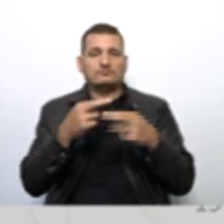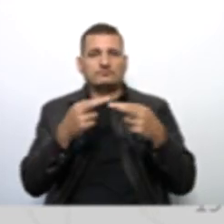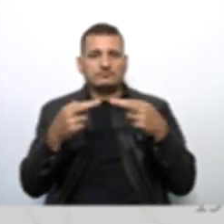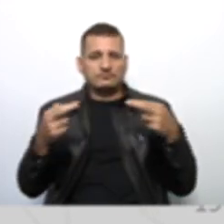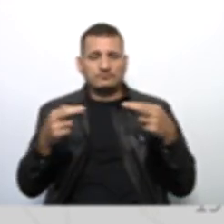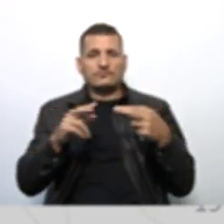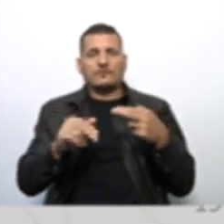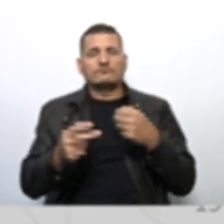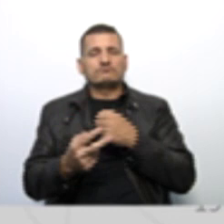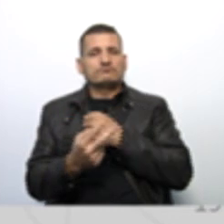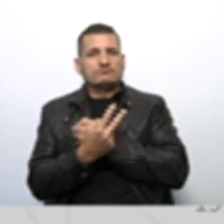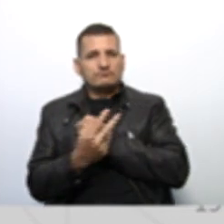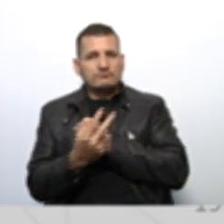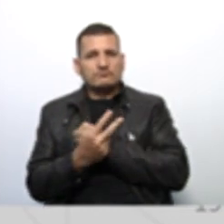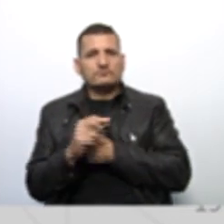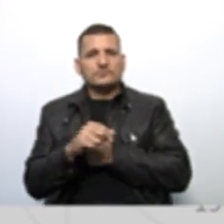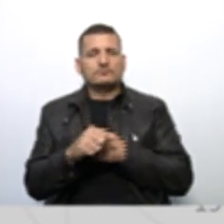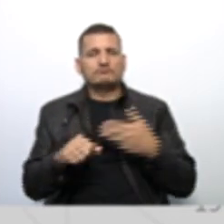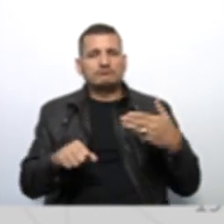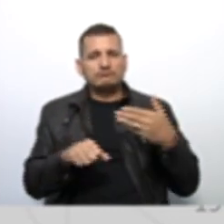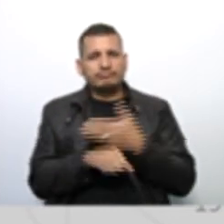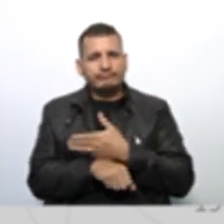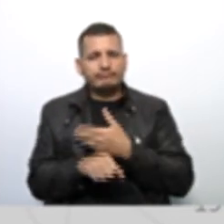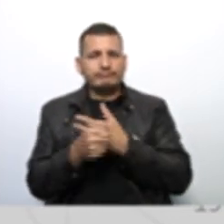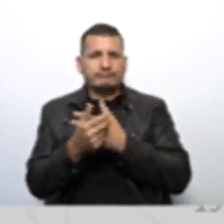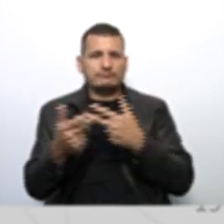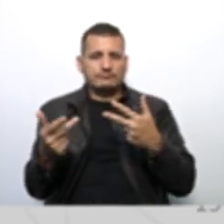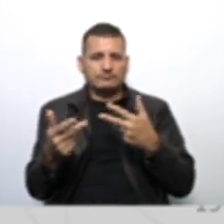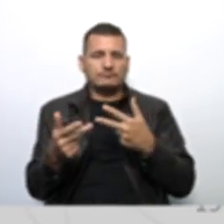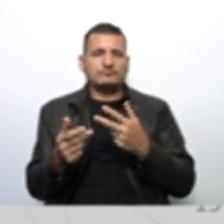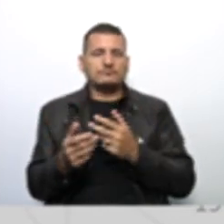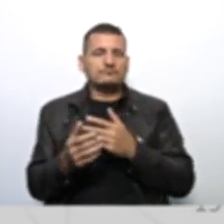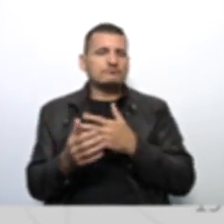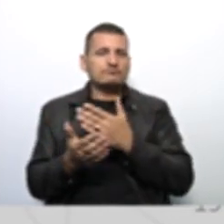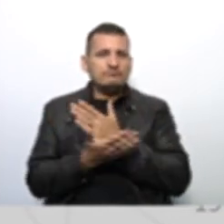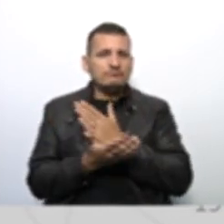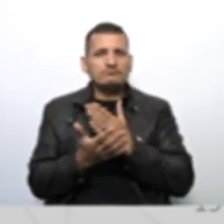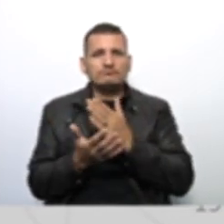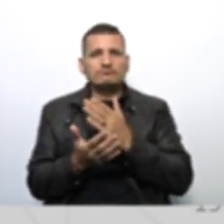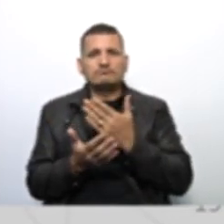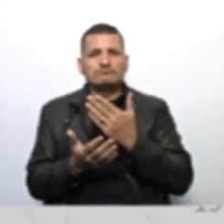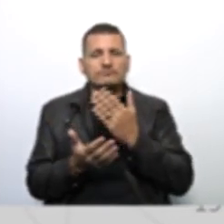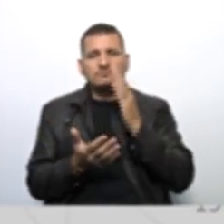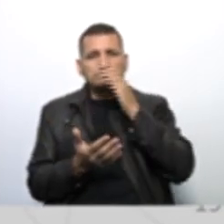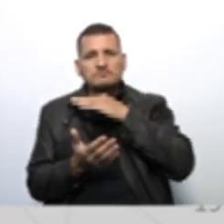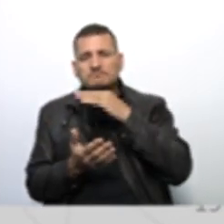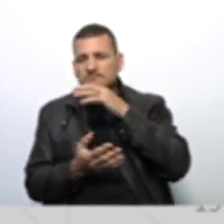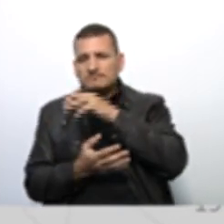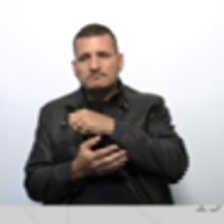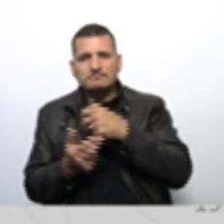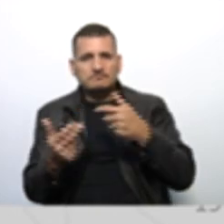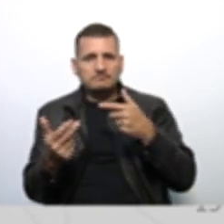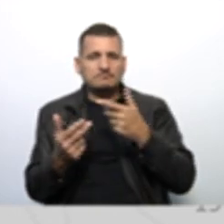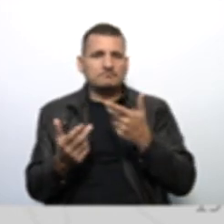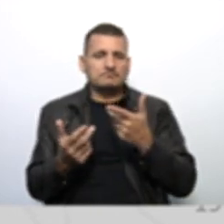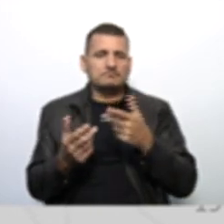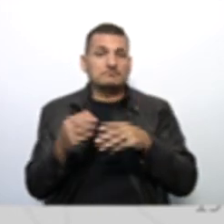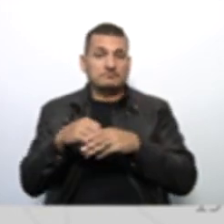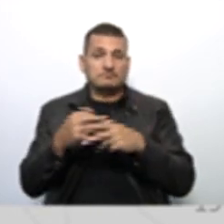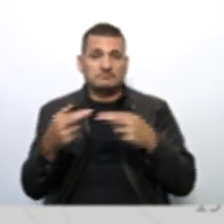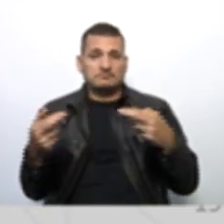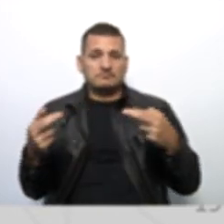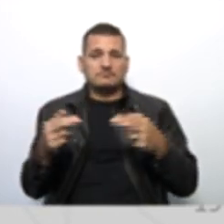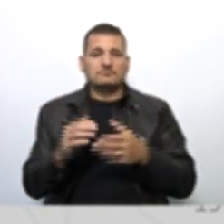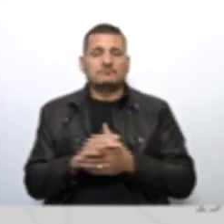vai me proteger de invasões ou algo, né, e de alguém mal intencionado que queira fazer dentro da minha rede. E aí eu